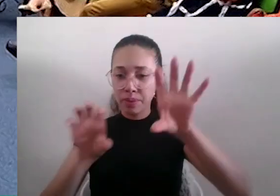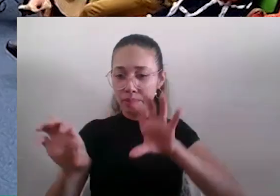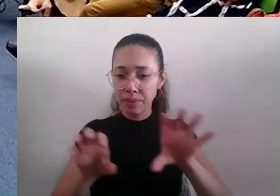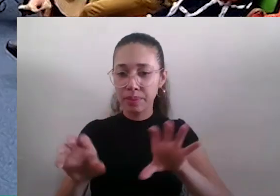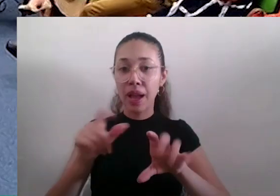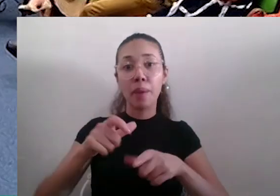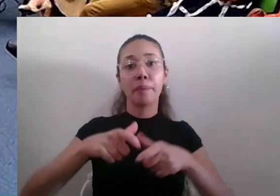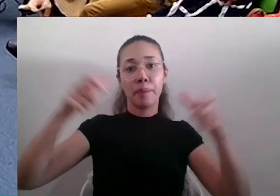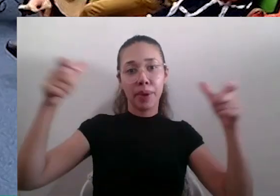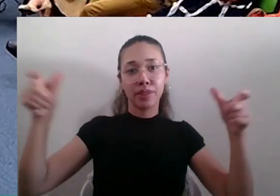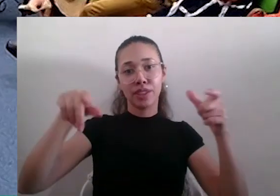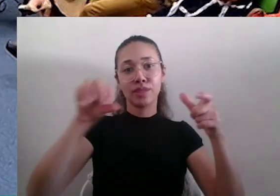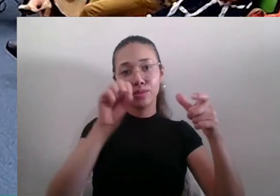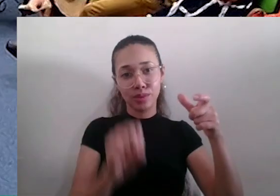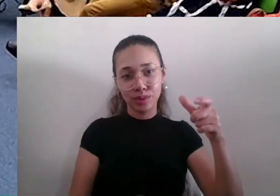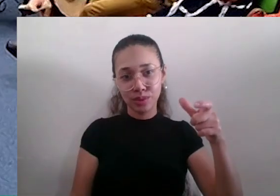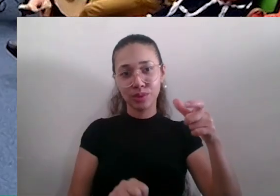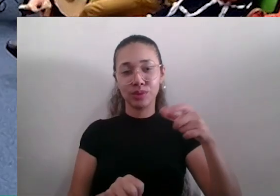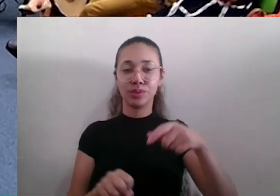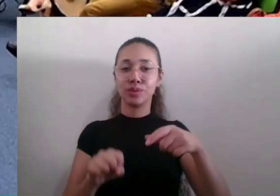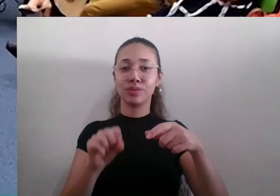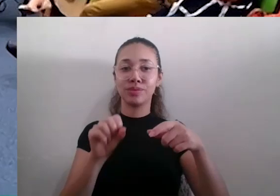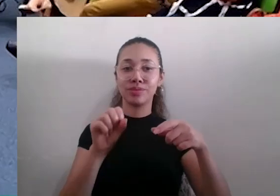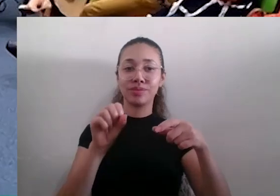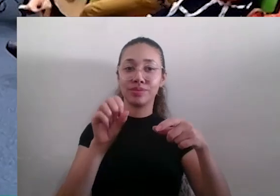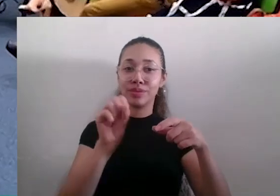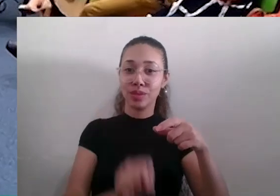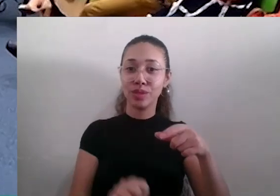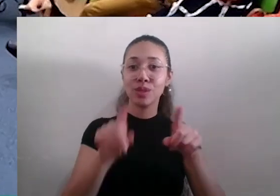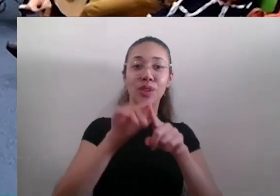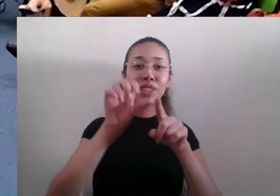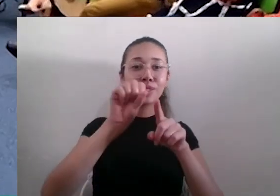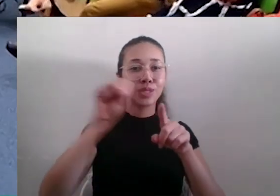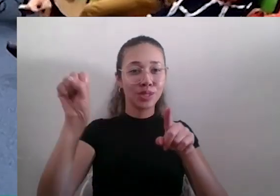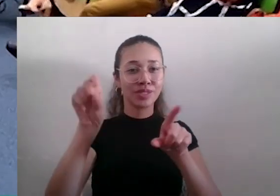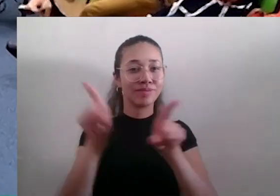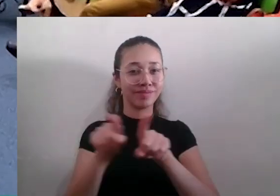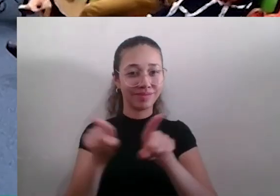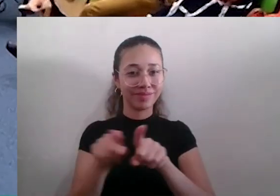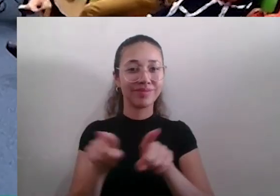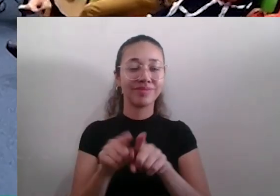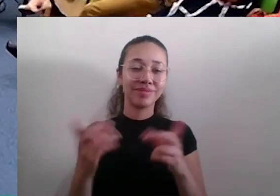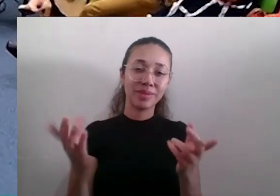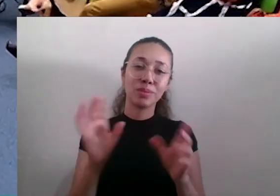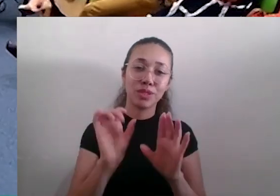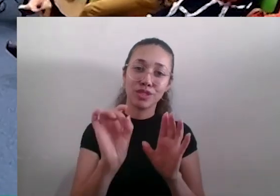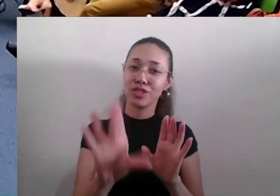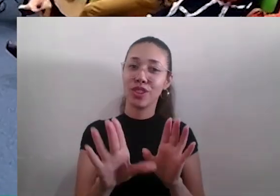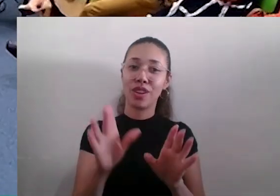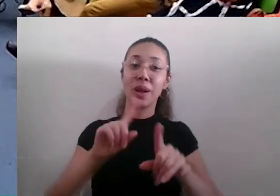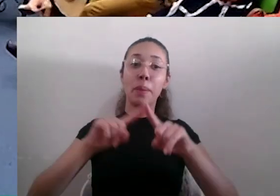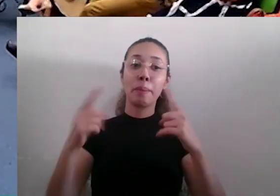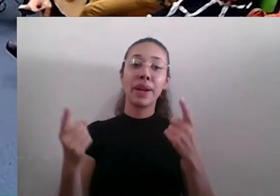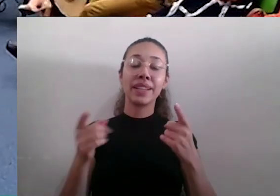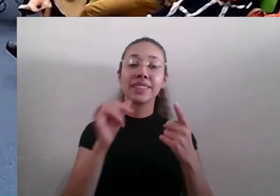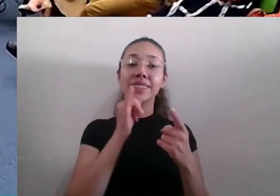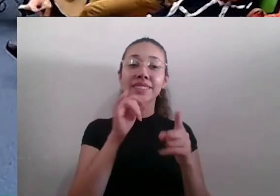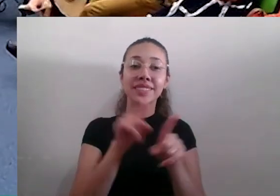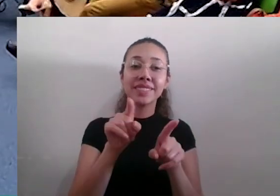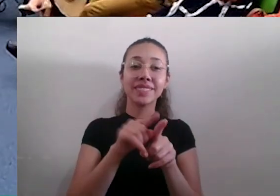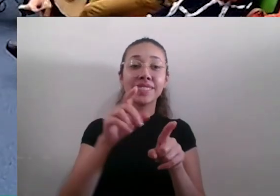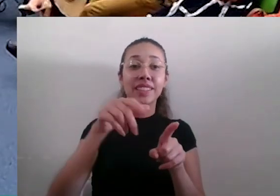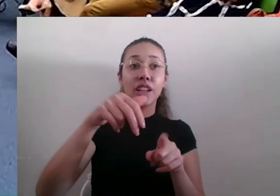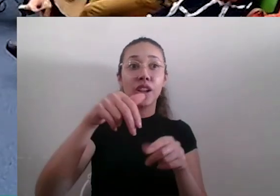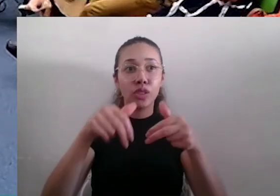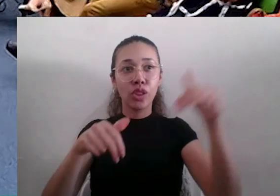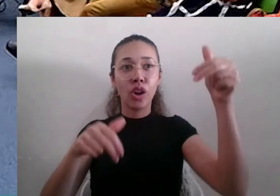é a maioria dos nossos ouvintes são do Sudeste e do Sul a gente traz muitas a gente cada vez mais a gente traz histórias do norte do